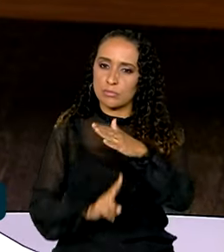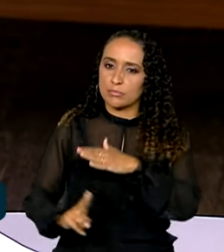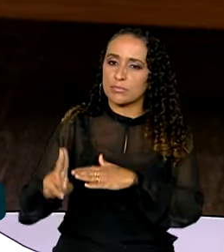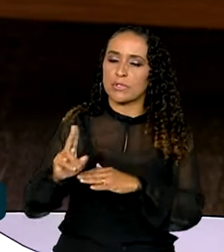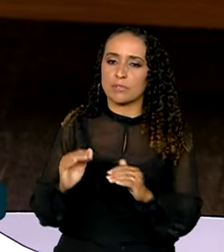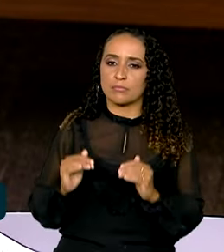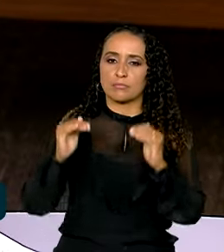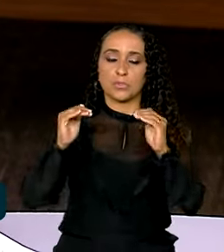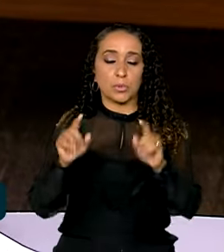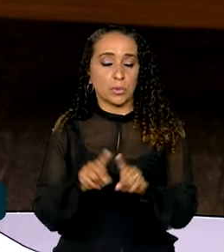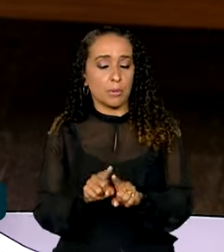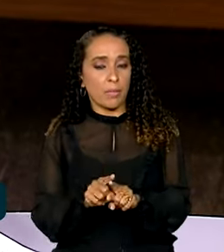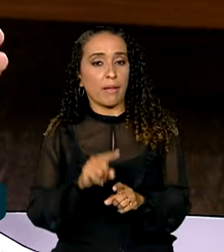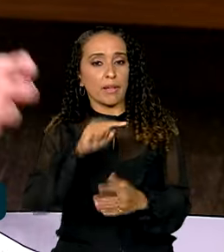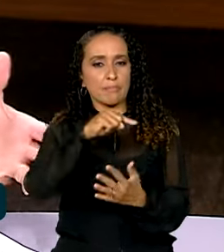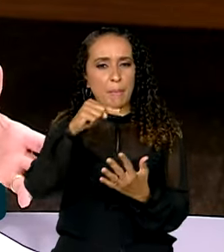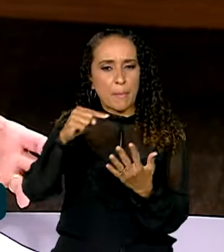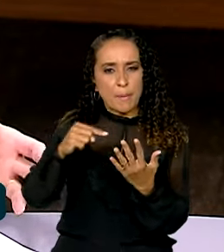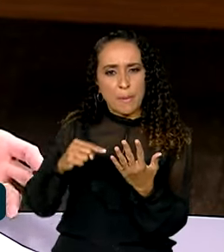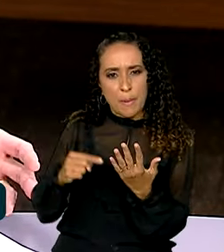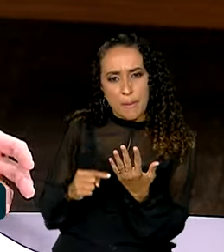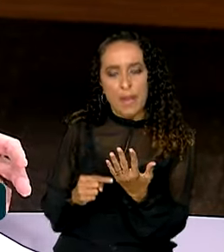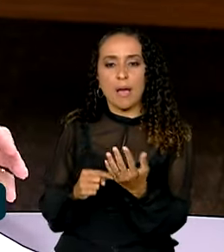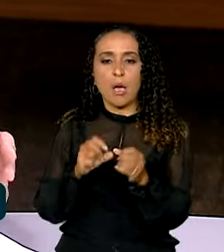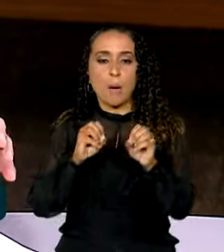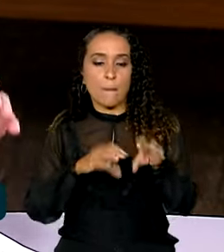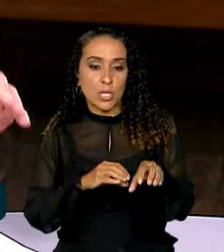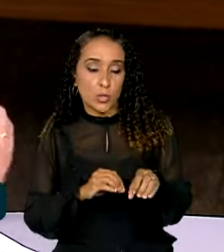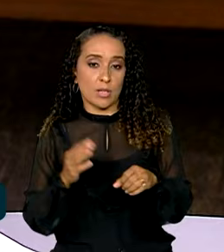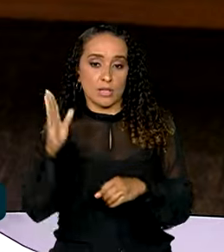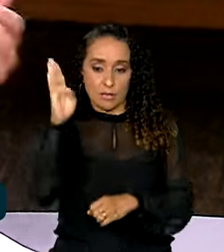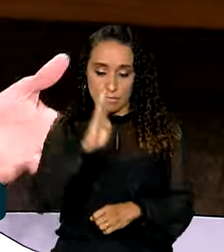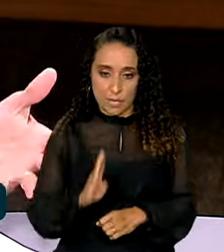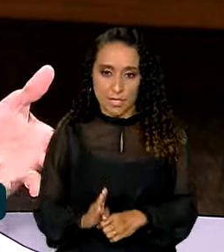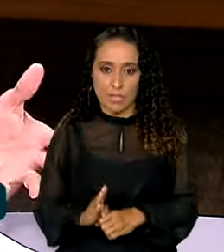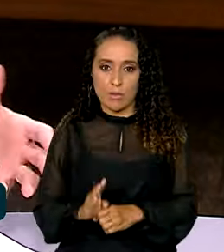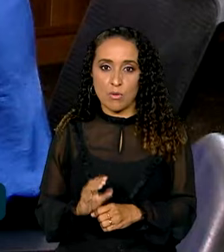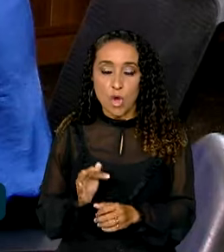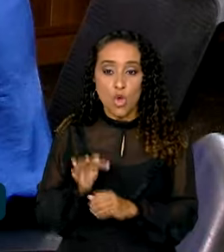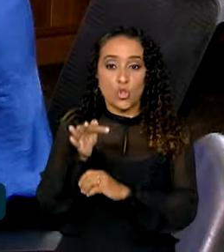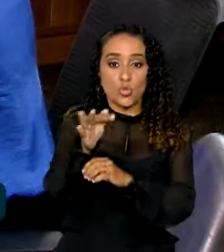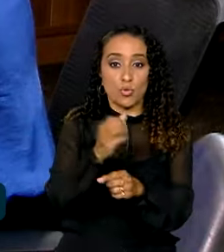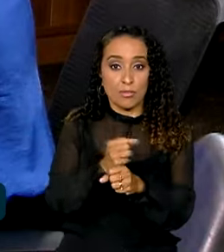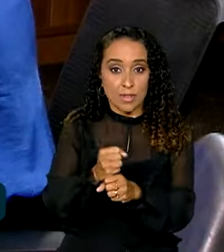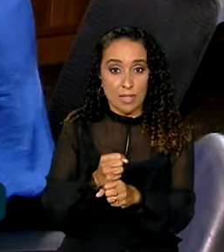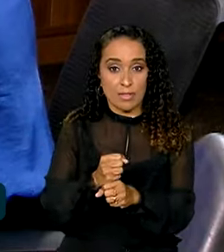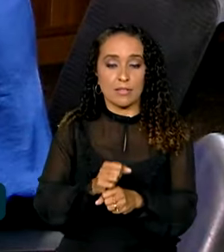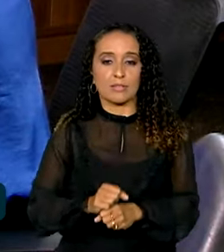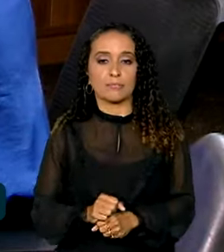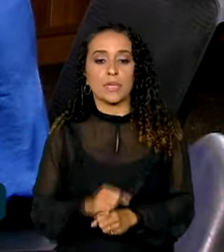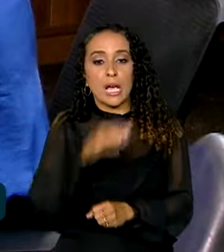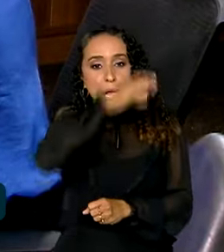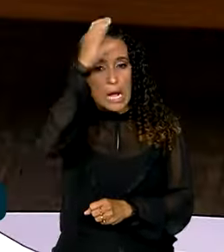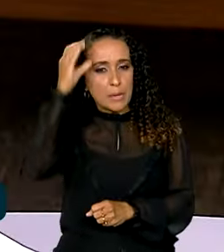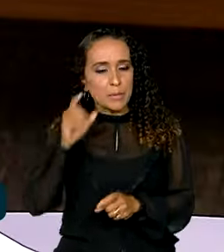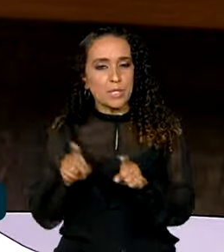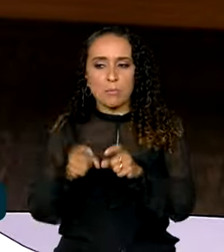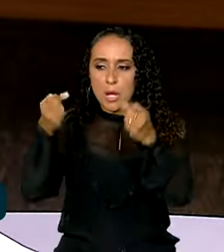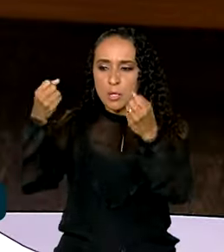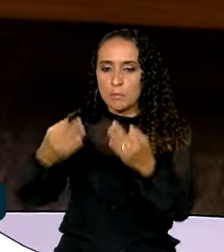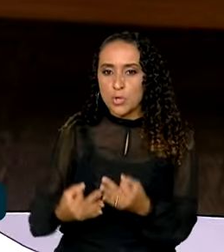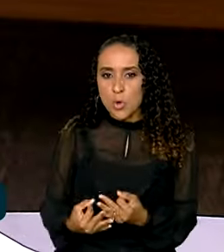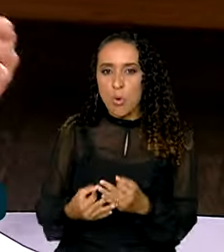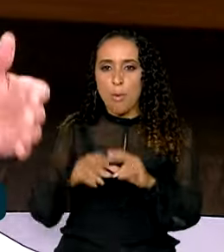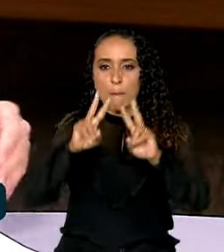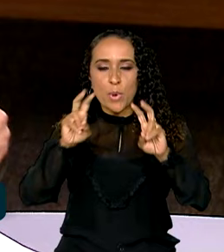ensino superior. Então, o plano ele desenha as metas para a educação brasileira para os próximos 10 anos. Camilo Santana falou sobre o programa Pé